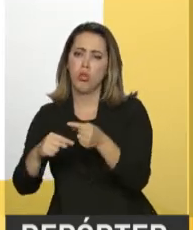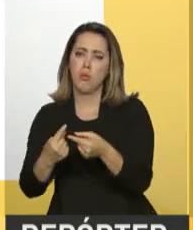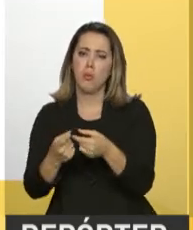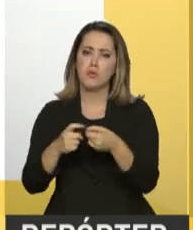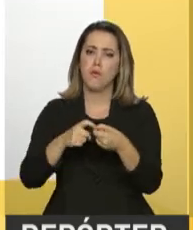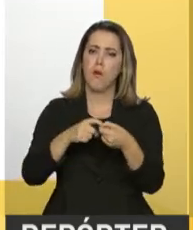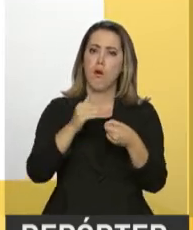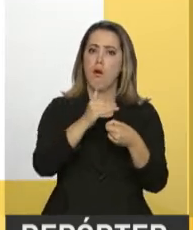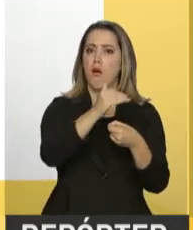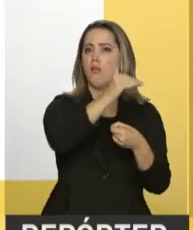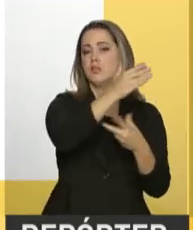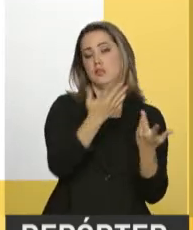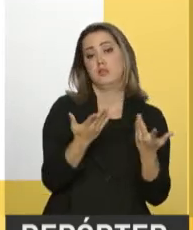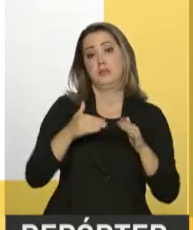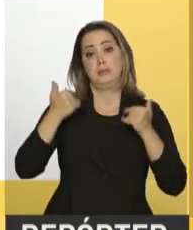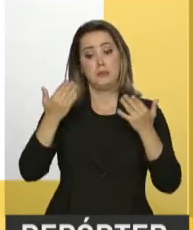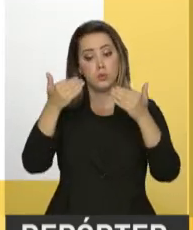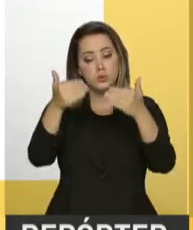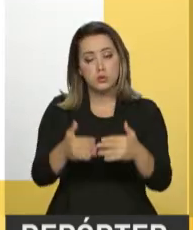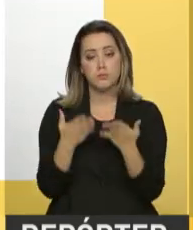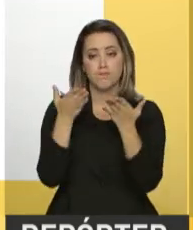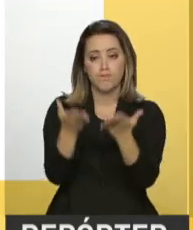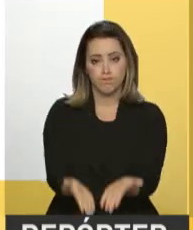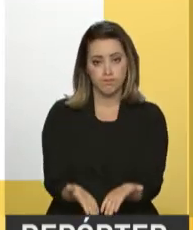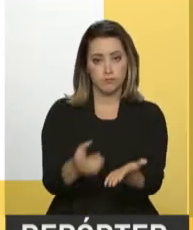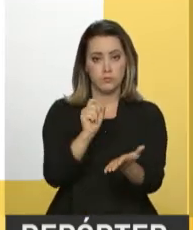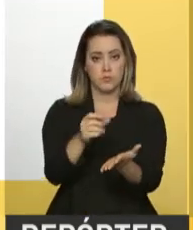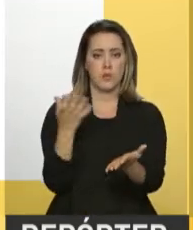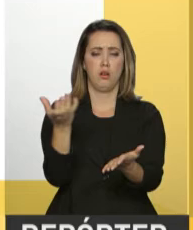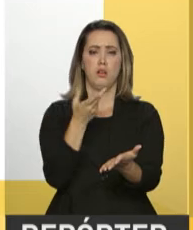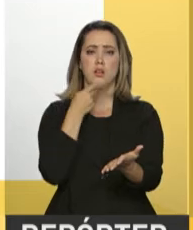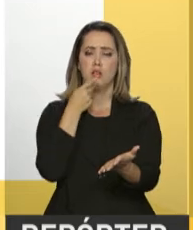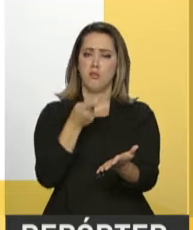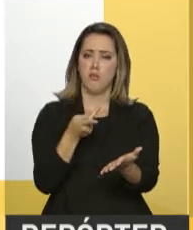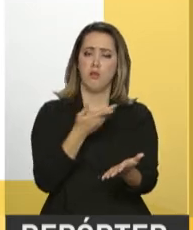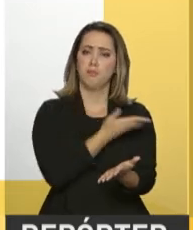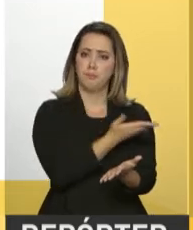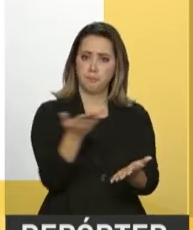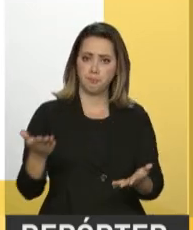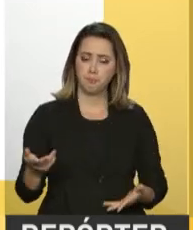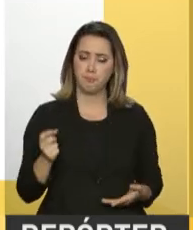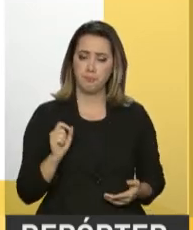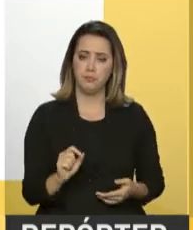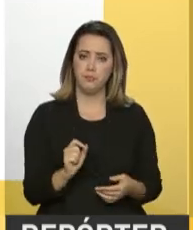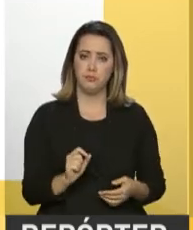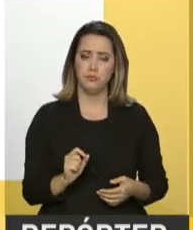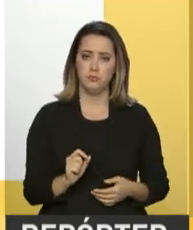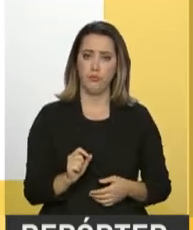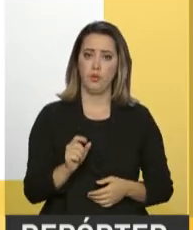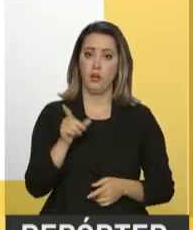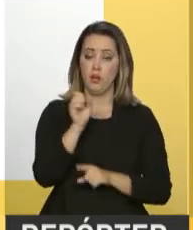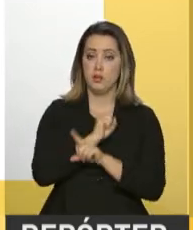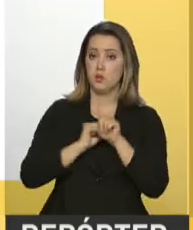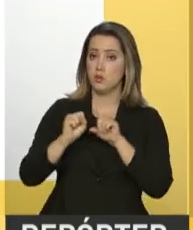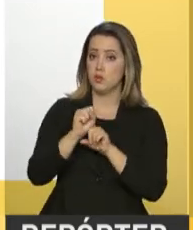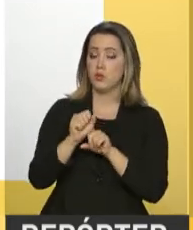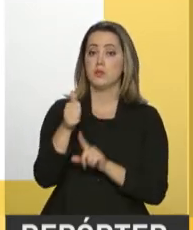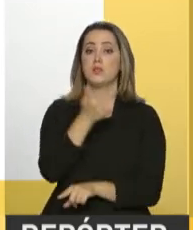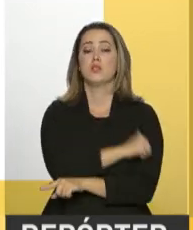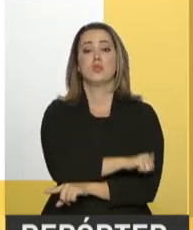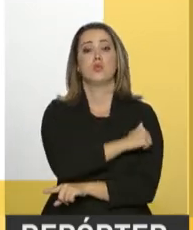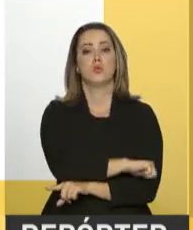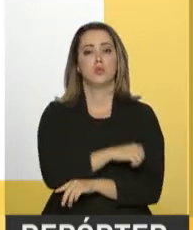tantas vezes aconteceu. Diante disso, queria dar um recado à sociedade do Rio de